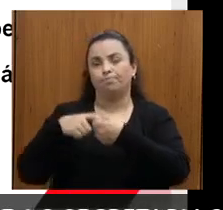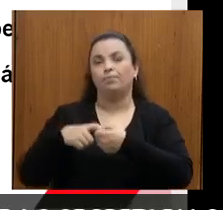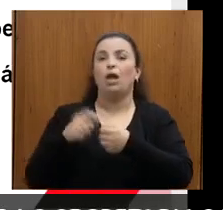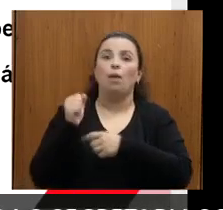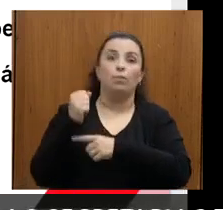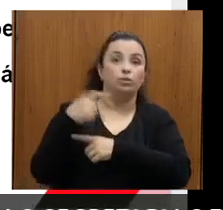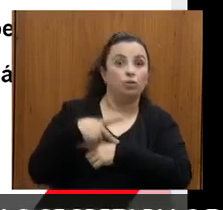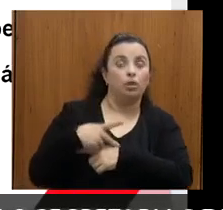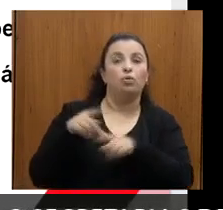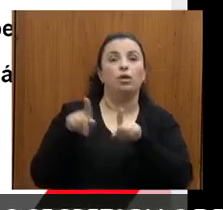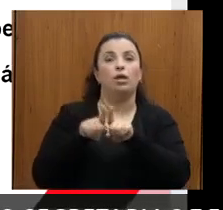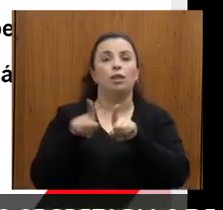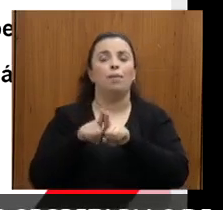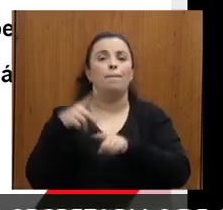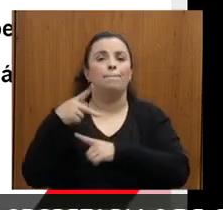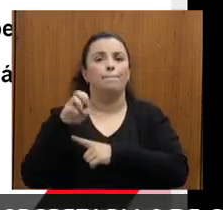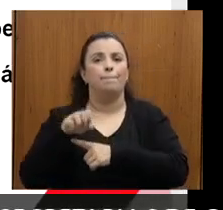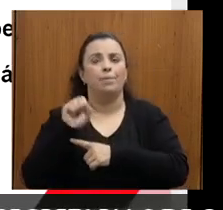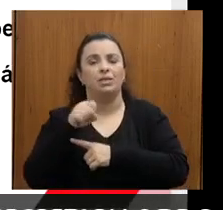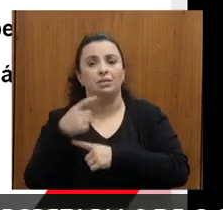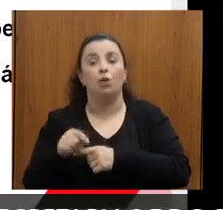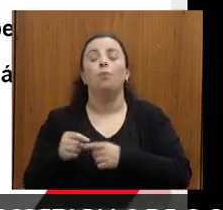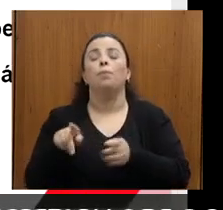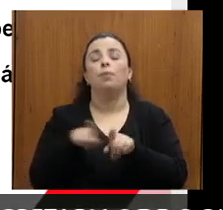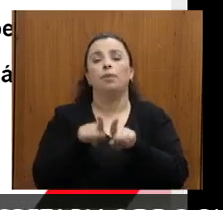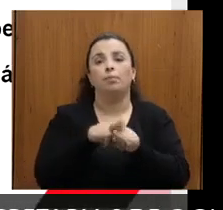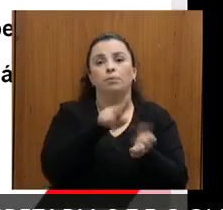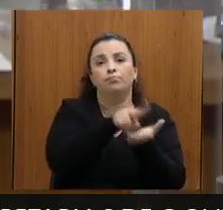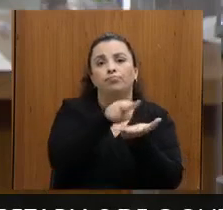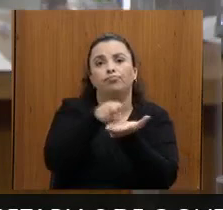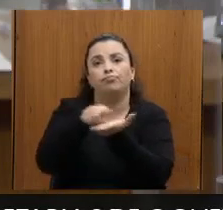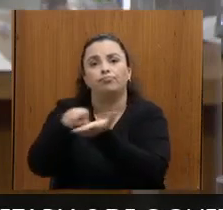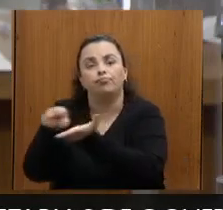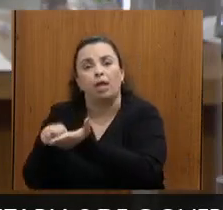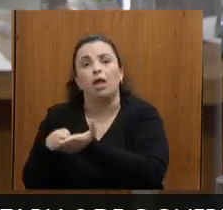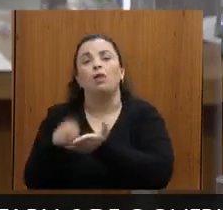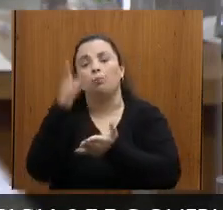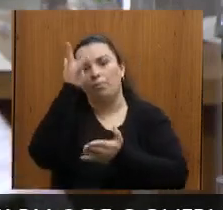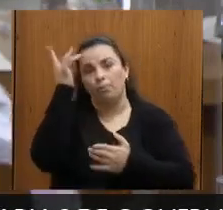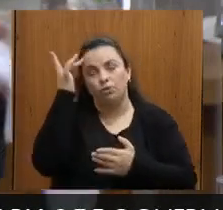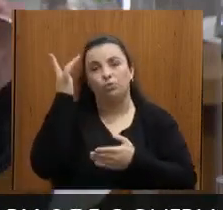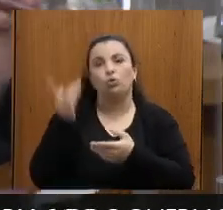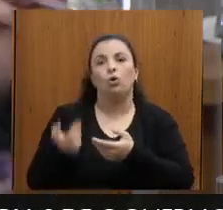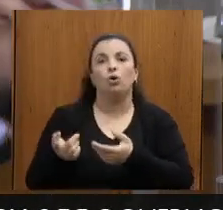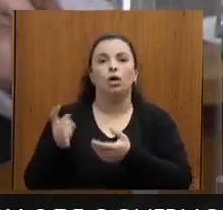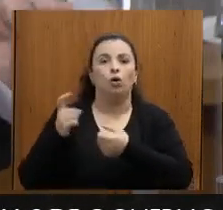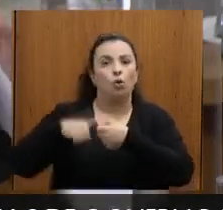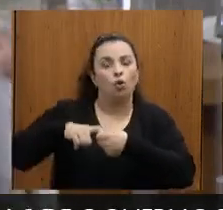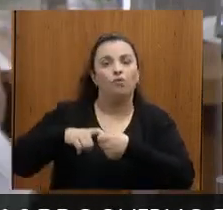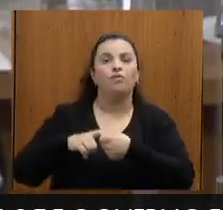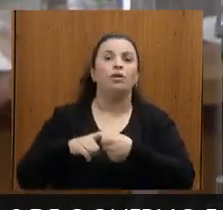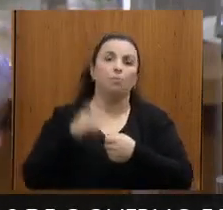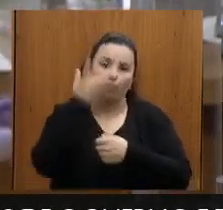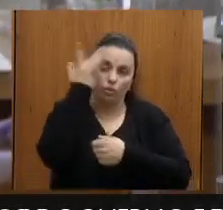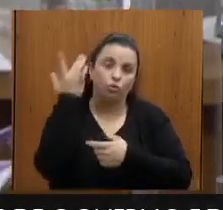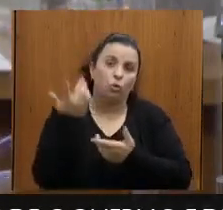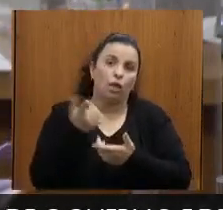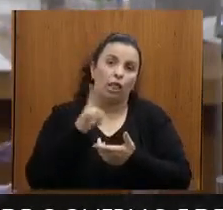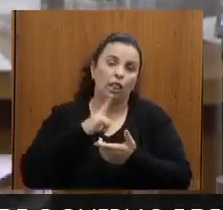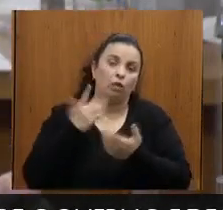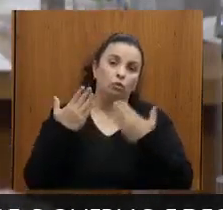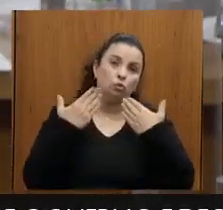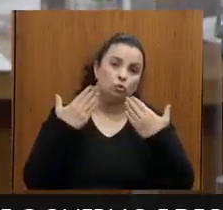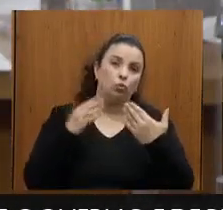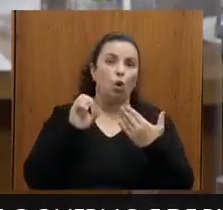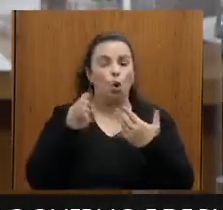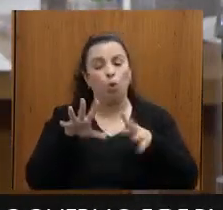disponibilização de 20 leitos de terapia intensiva exclusivos para os beneficiários com suspeitos e diagnosticados com Covid-19.